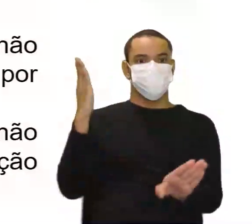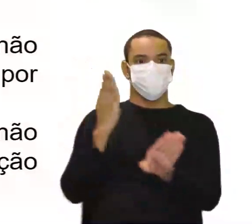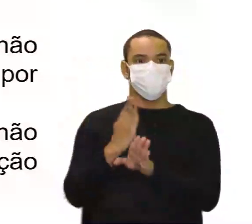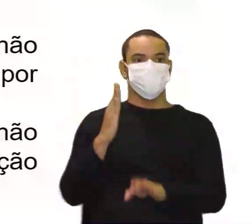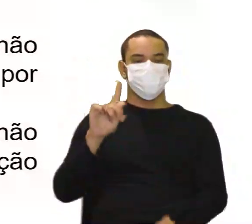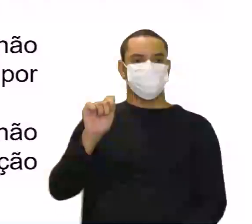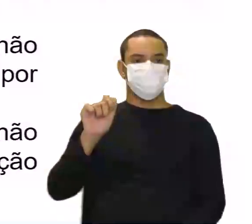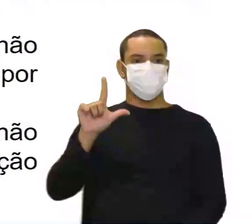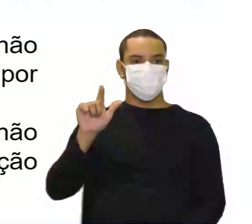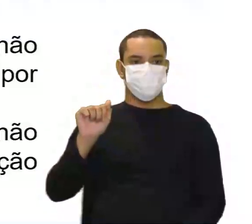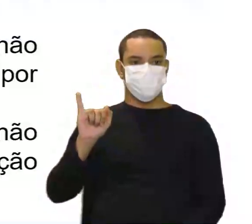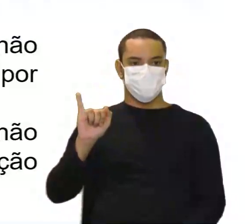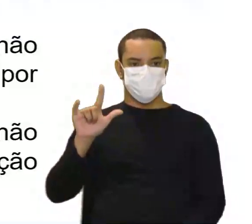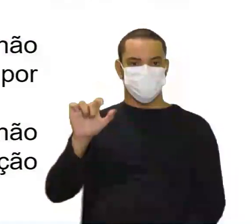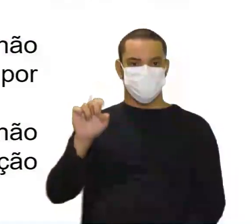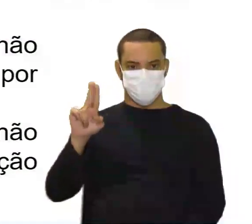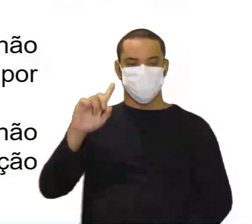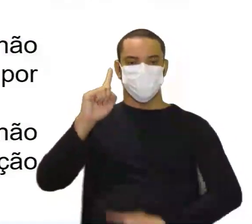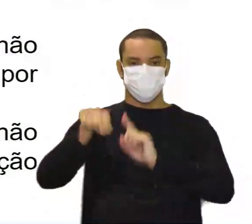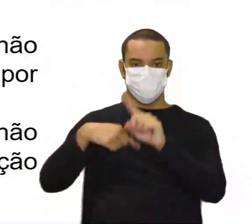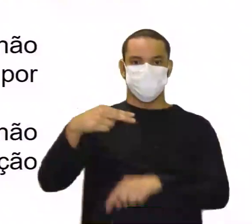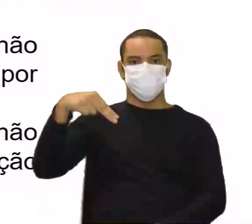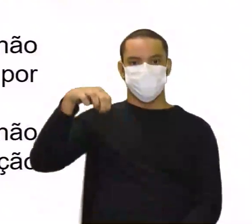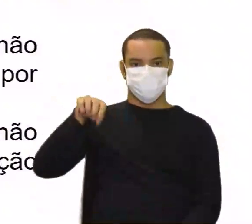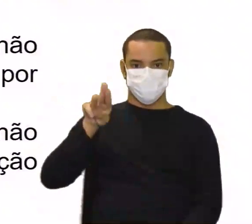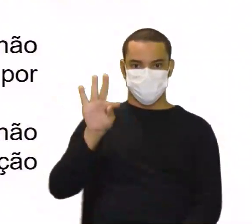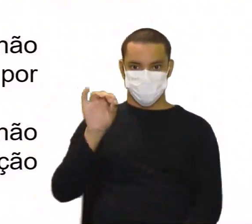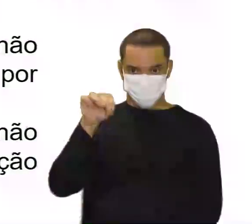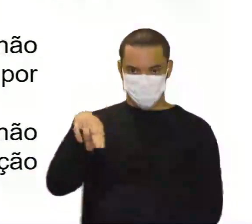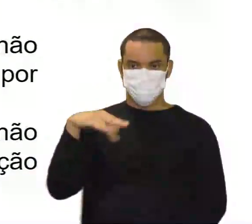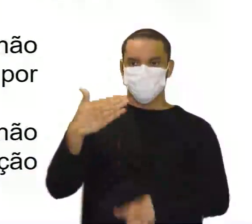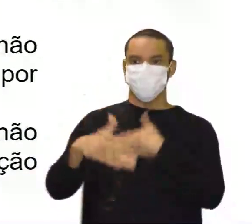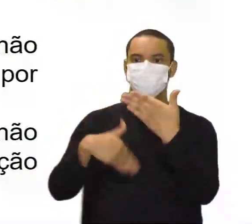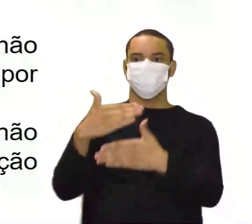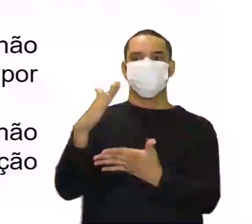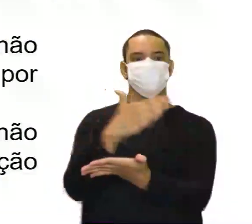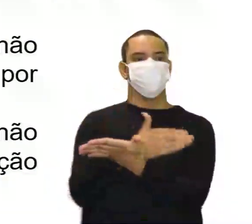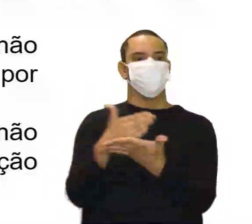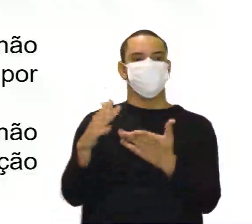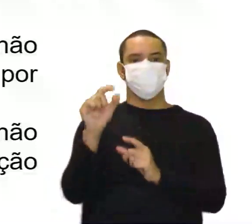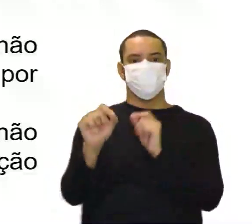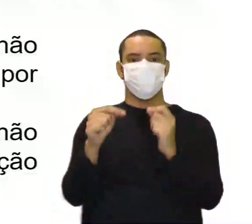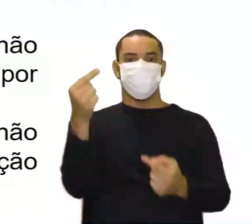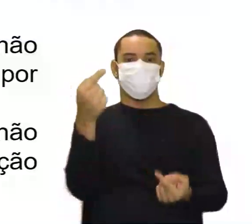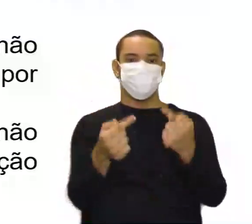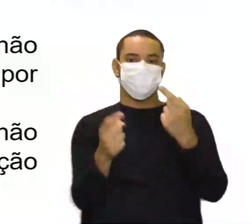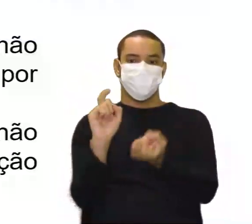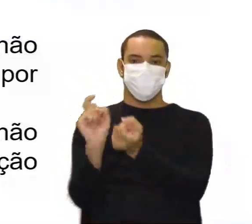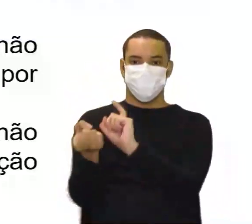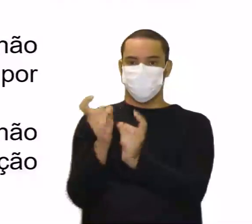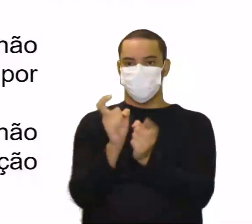por Galileu e depois Newton, desenvolveu-se a partir das discussões em torno dos